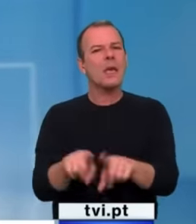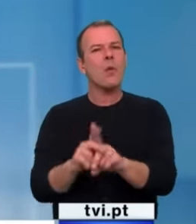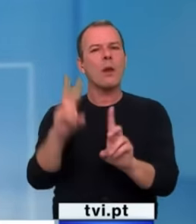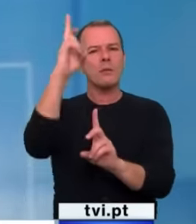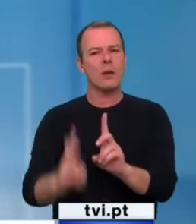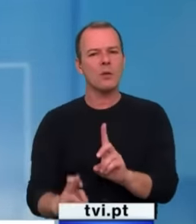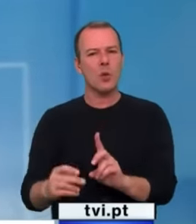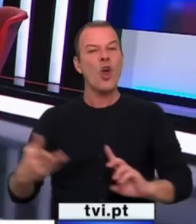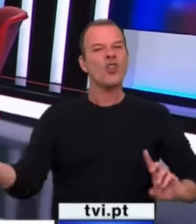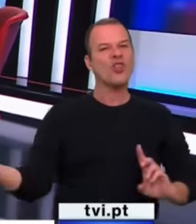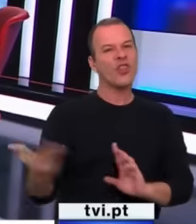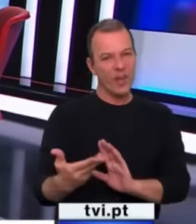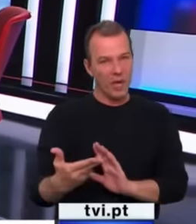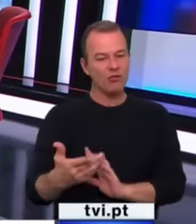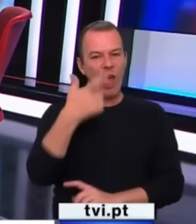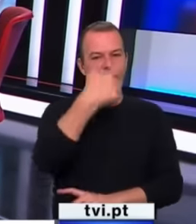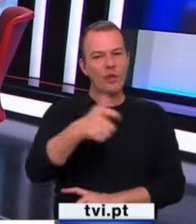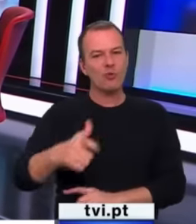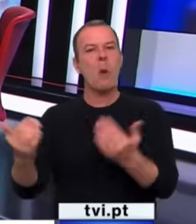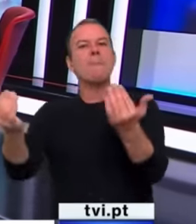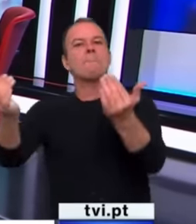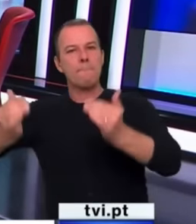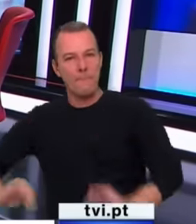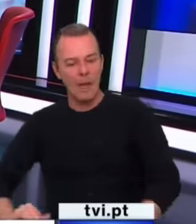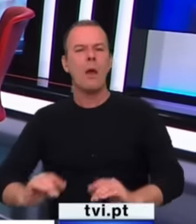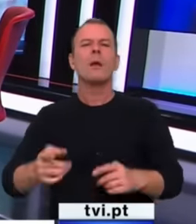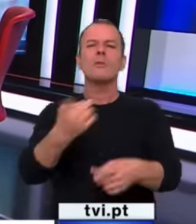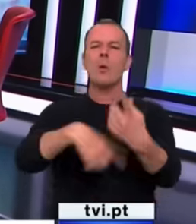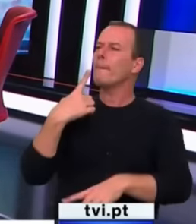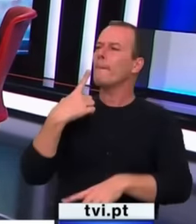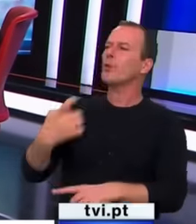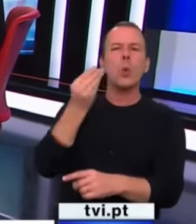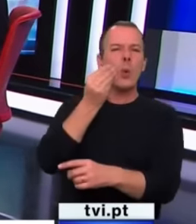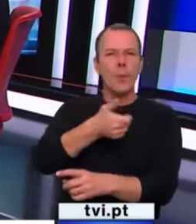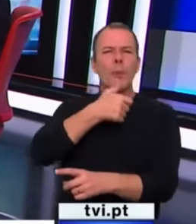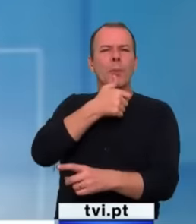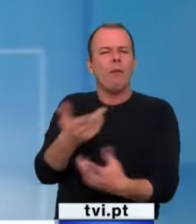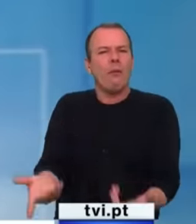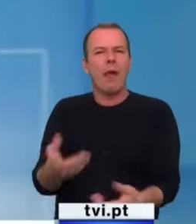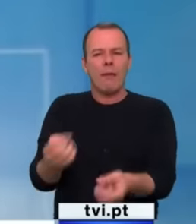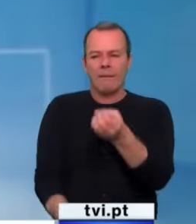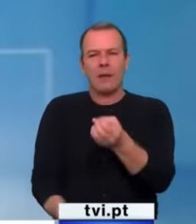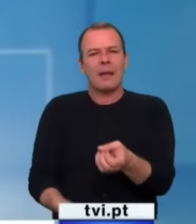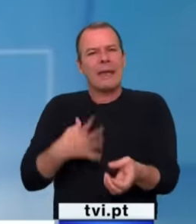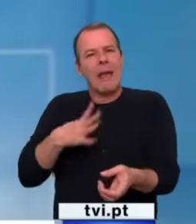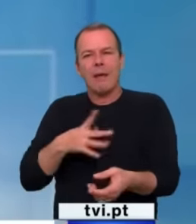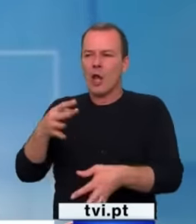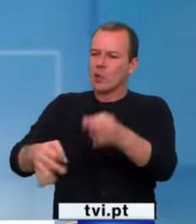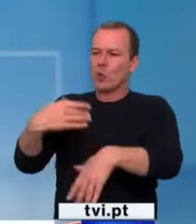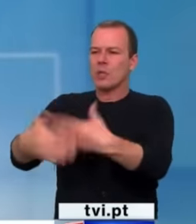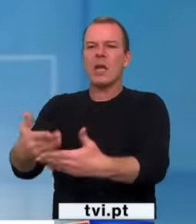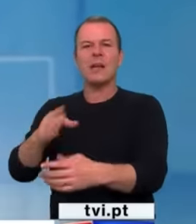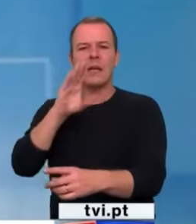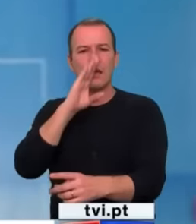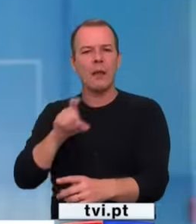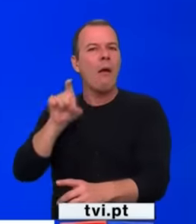direitos fundamentais dos cidadãos. Pergunta que eu lhe faço é, como é que é possível defender e querer uma justiça que não garanta os